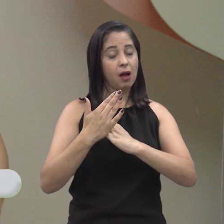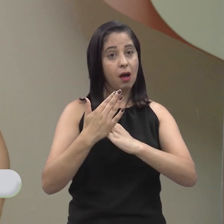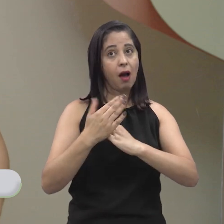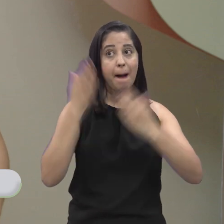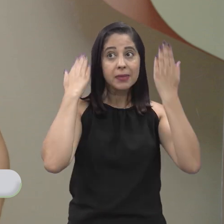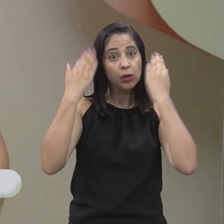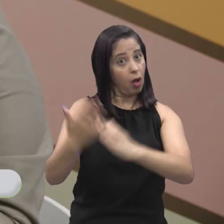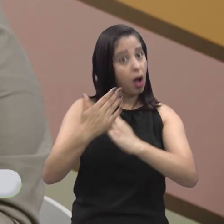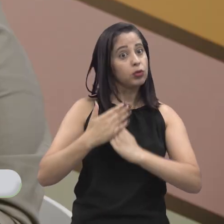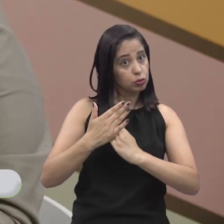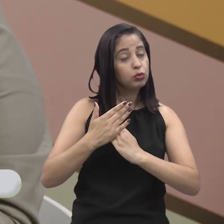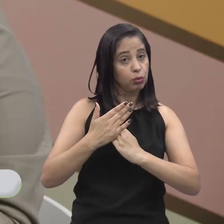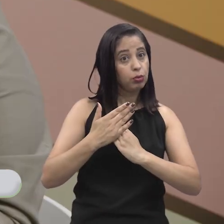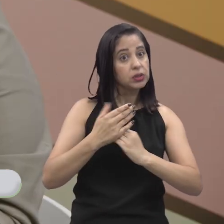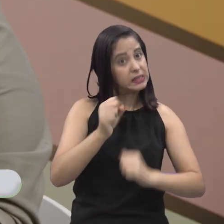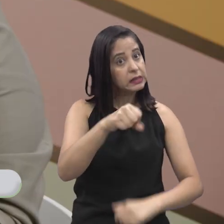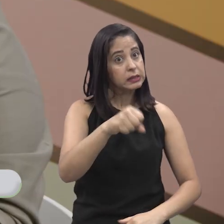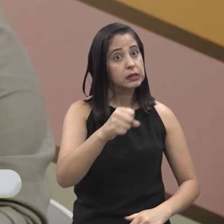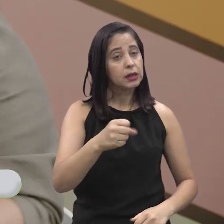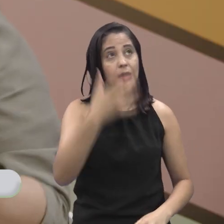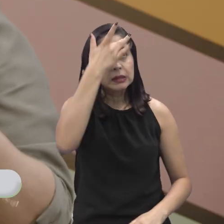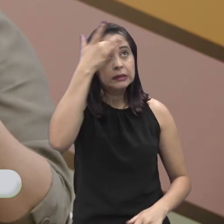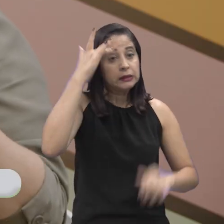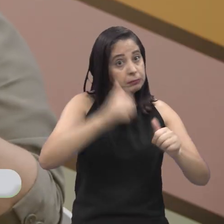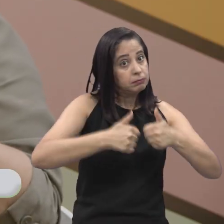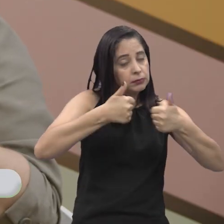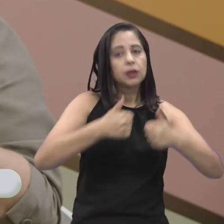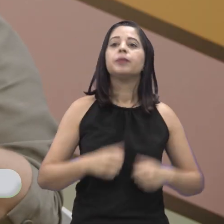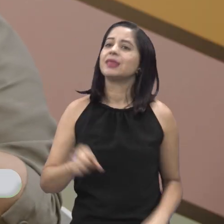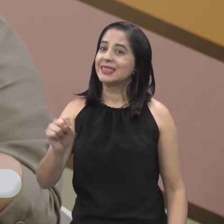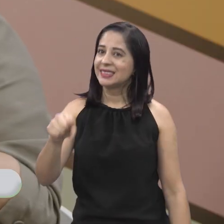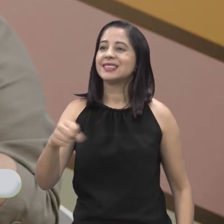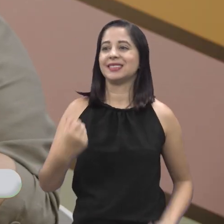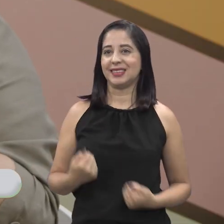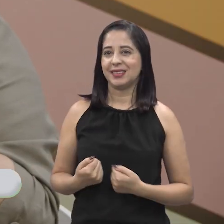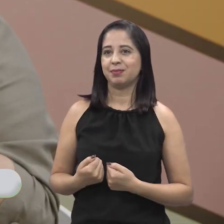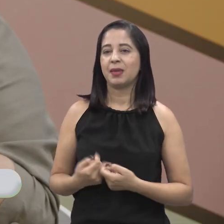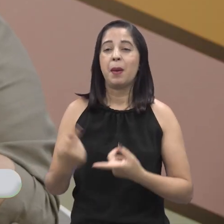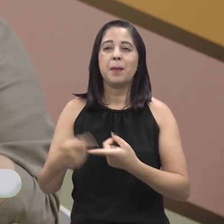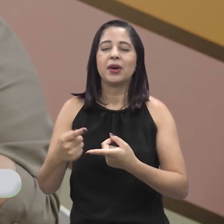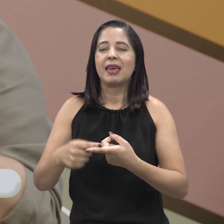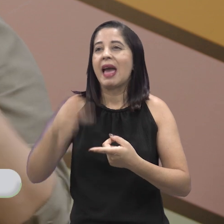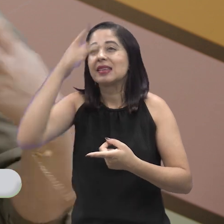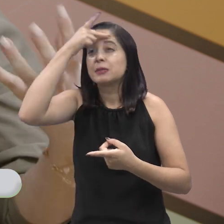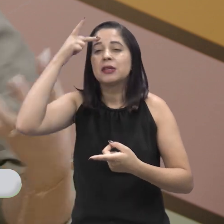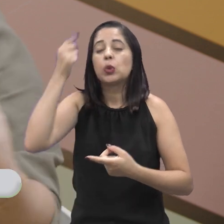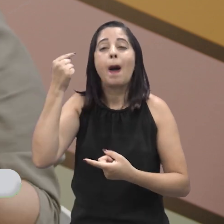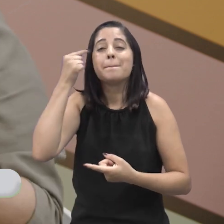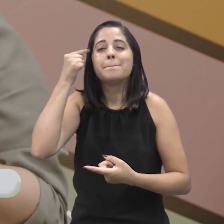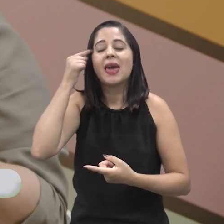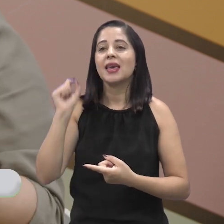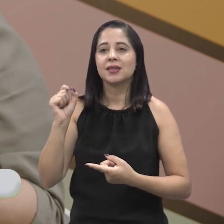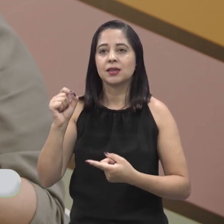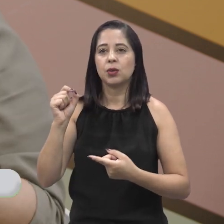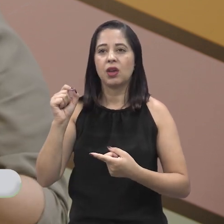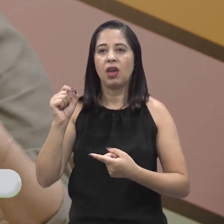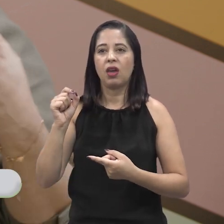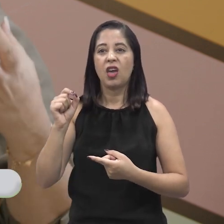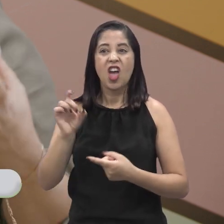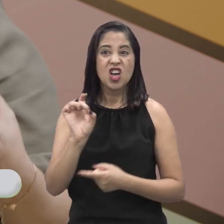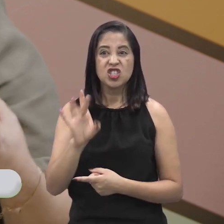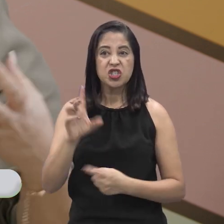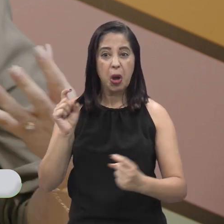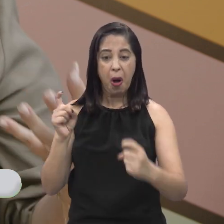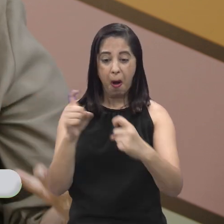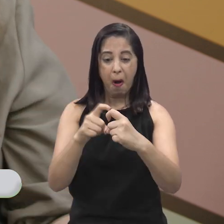Sim. E a saúde mental, ela ficou muito reduzida a uma perspectiva de consultório clínico, né?